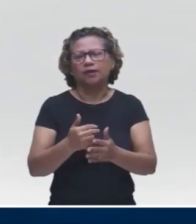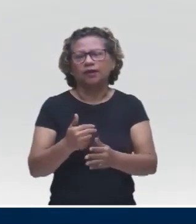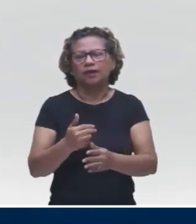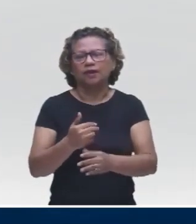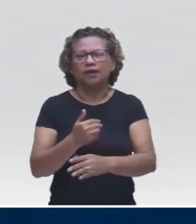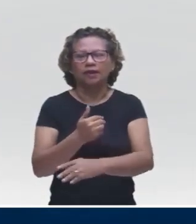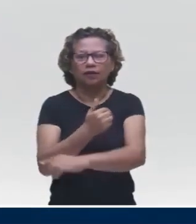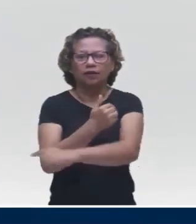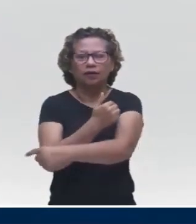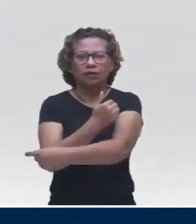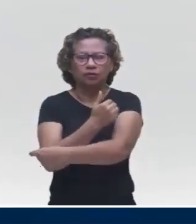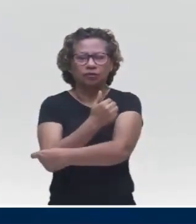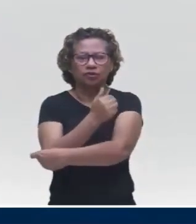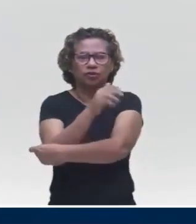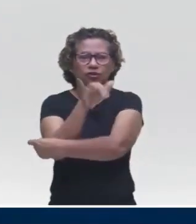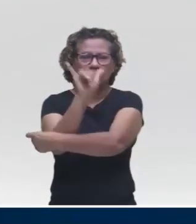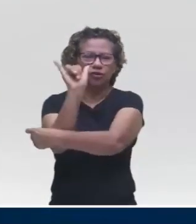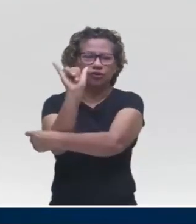Exatamente igual, ó.